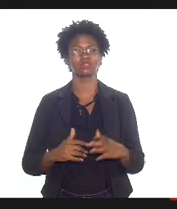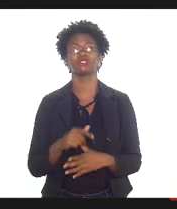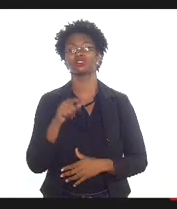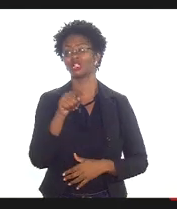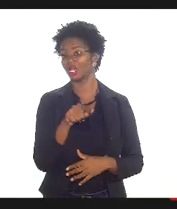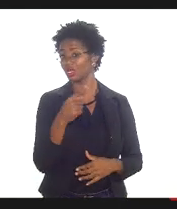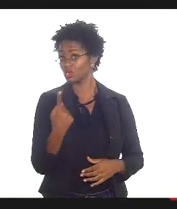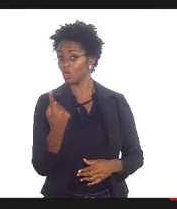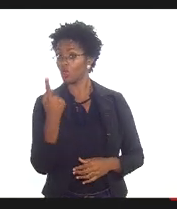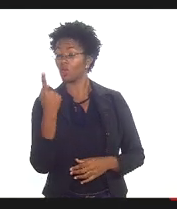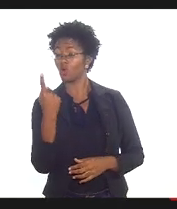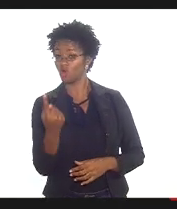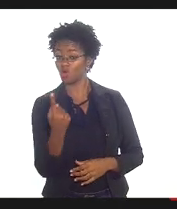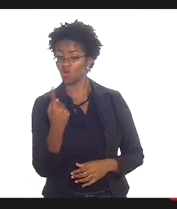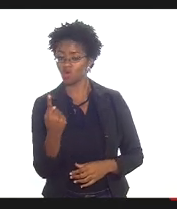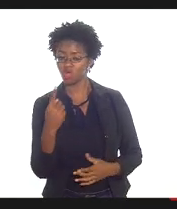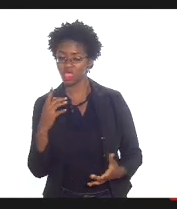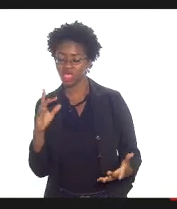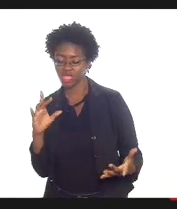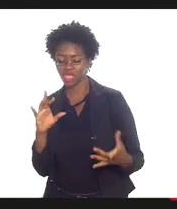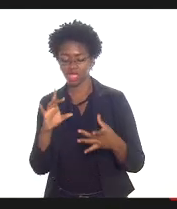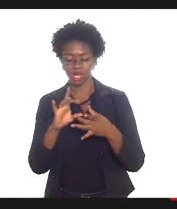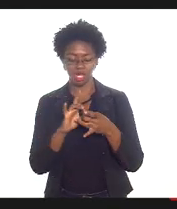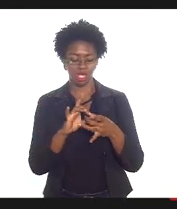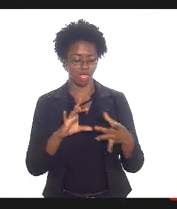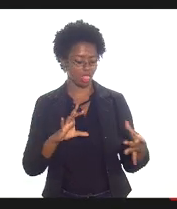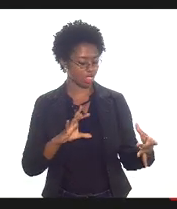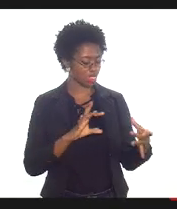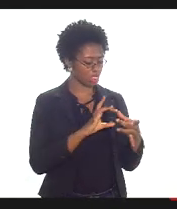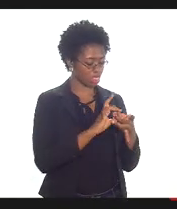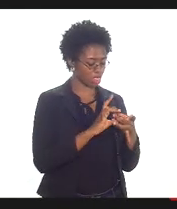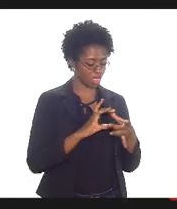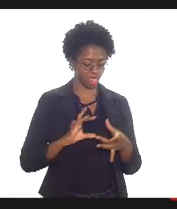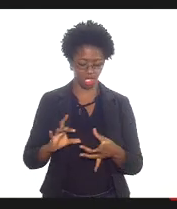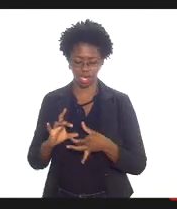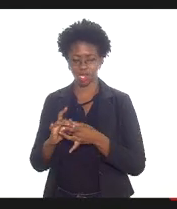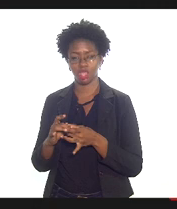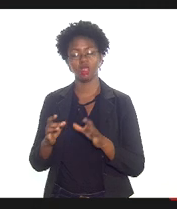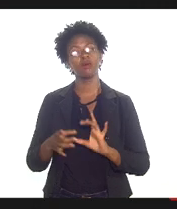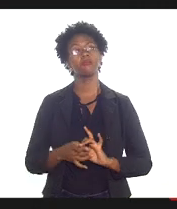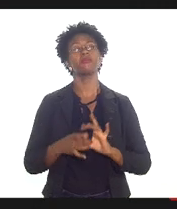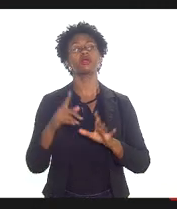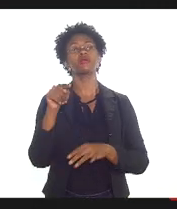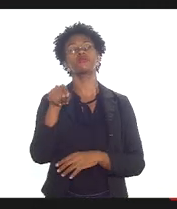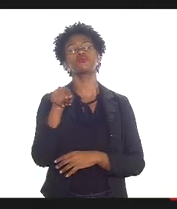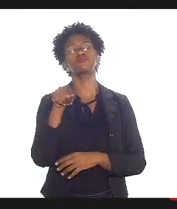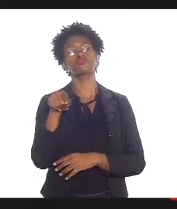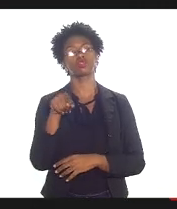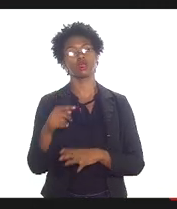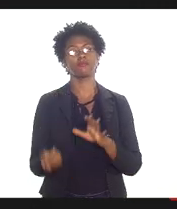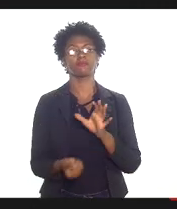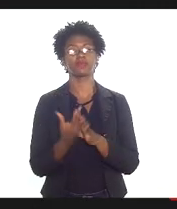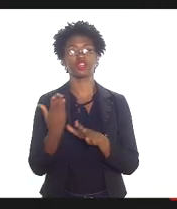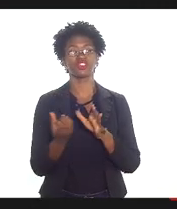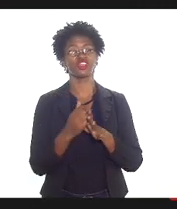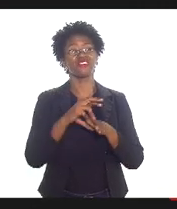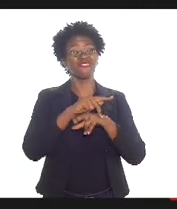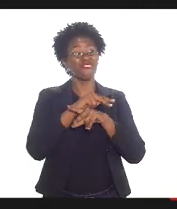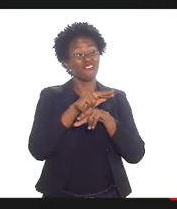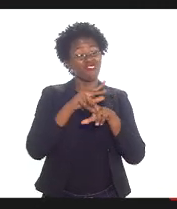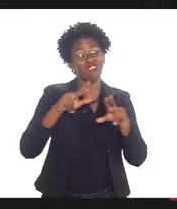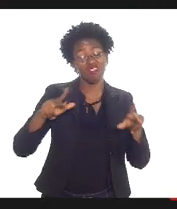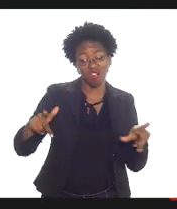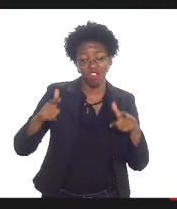duto desse interliga diversos campos e permite a produção de diversos campos.